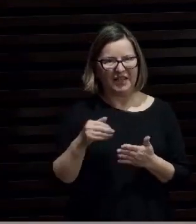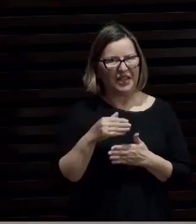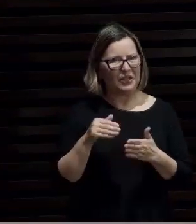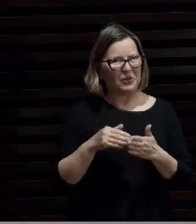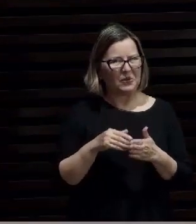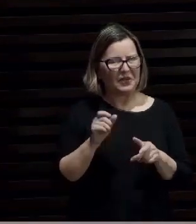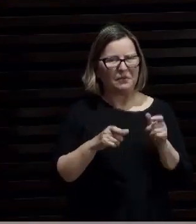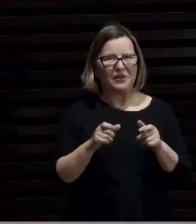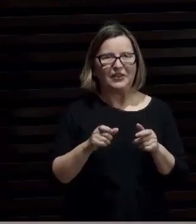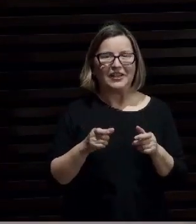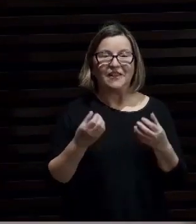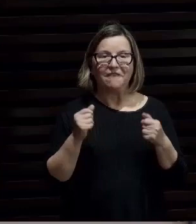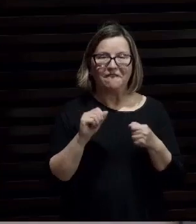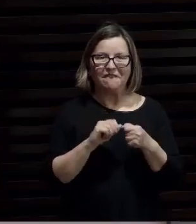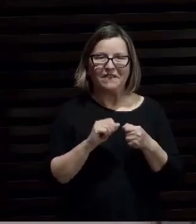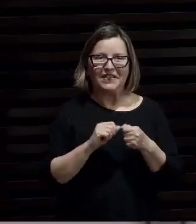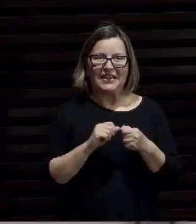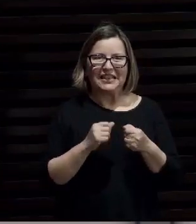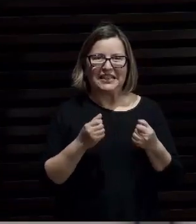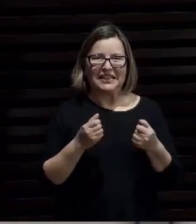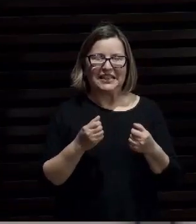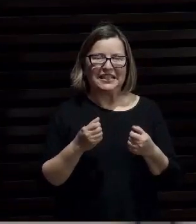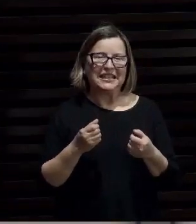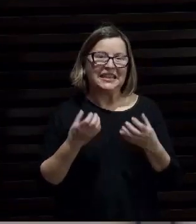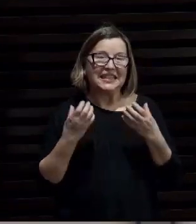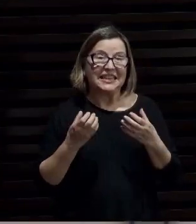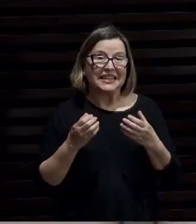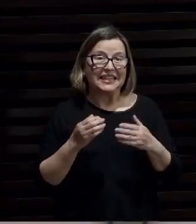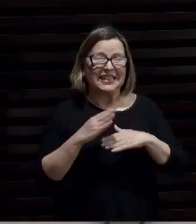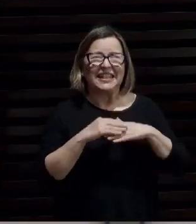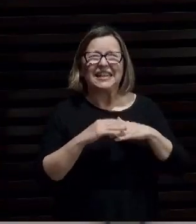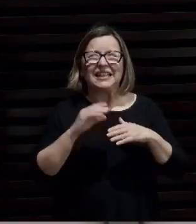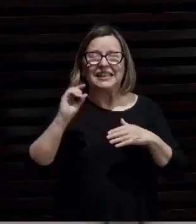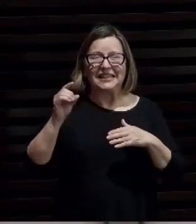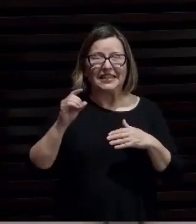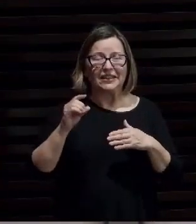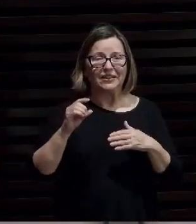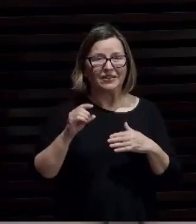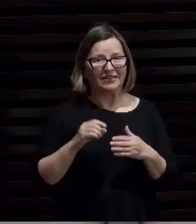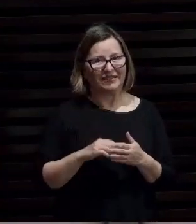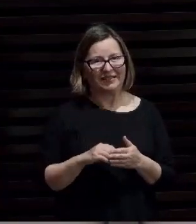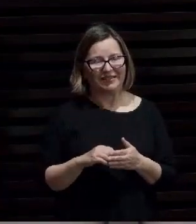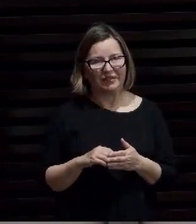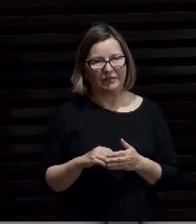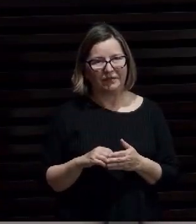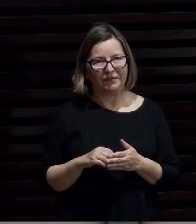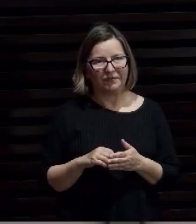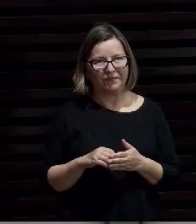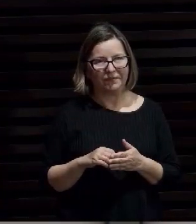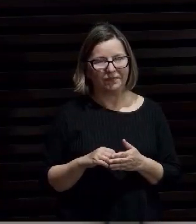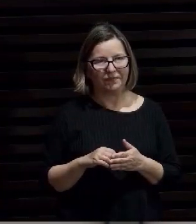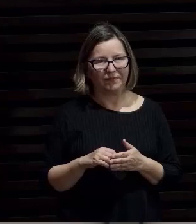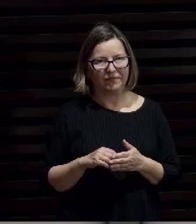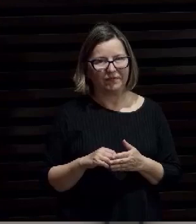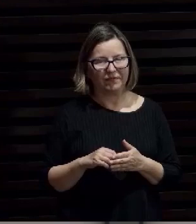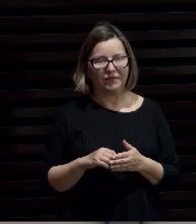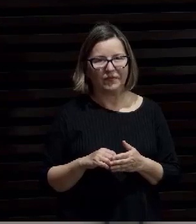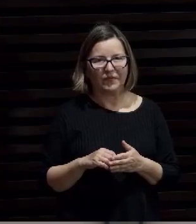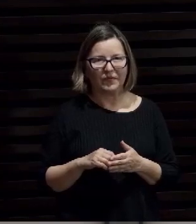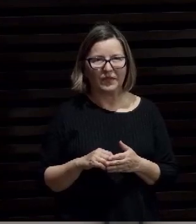agradar a Deus. E como o Márcio disse hoje pela manhã, subindo as escadas, apresentando o nosso ridículo portfólio diante de